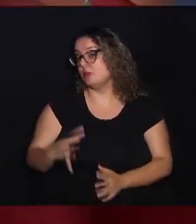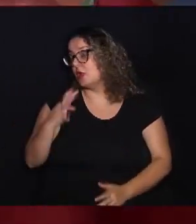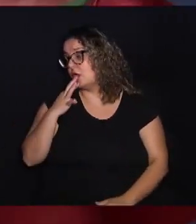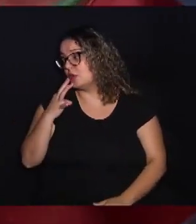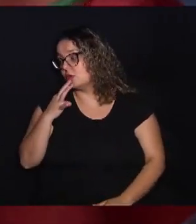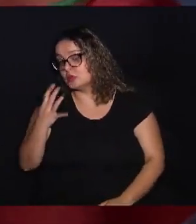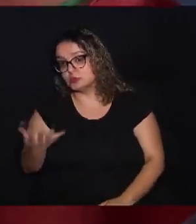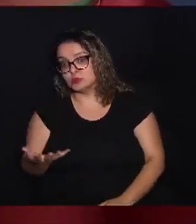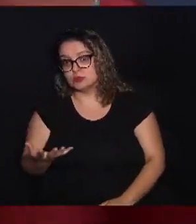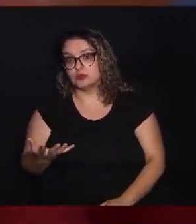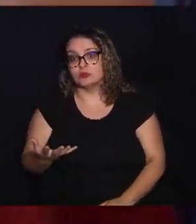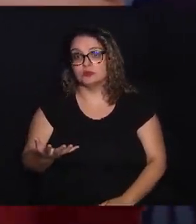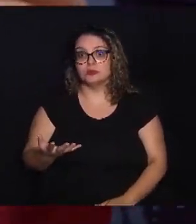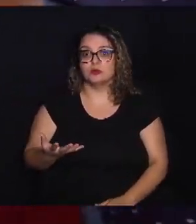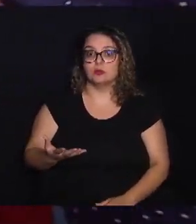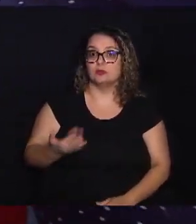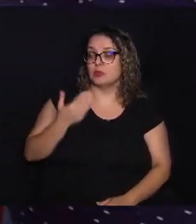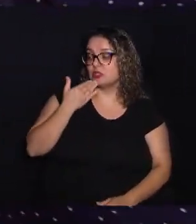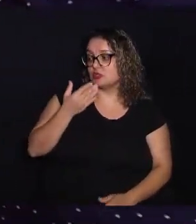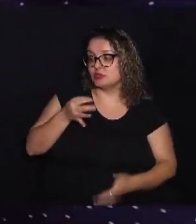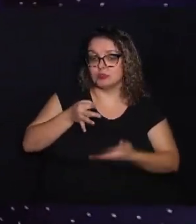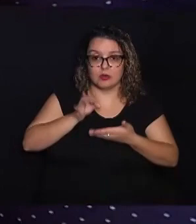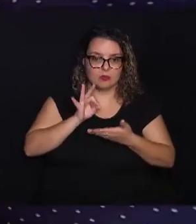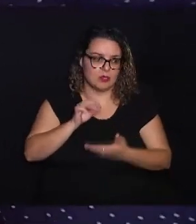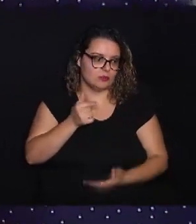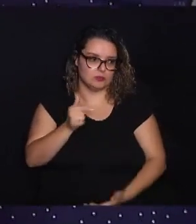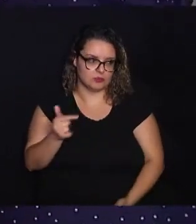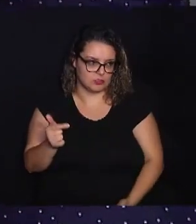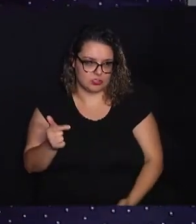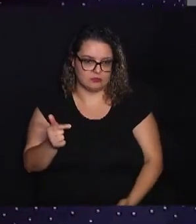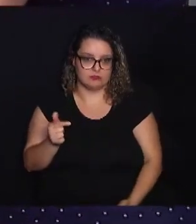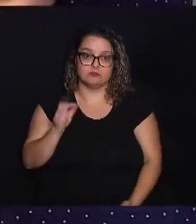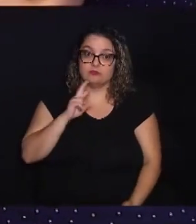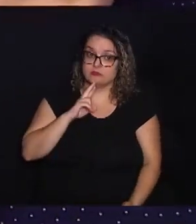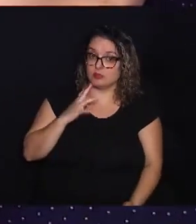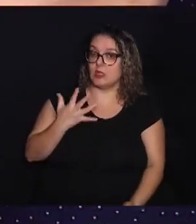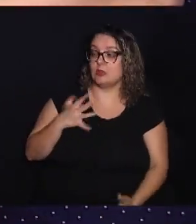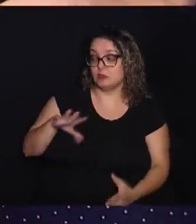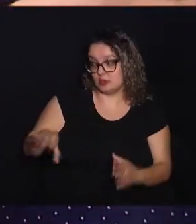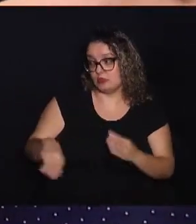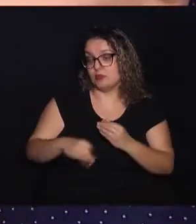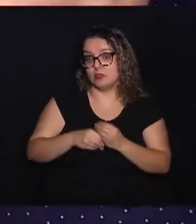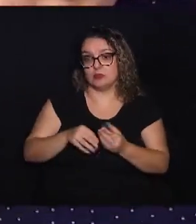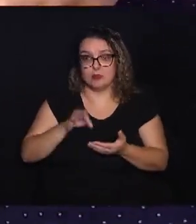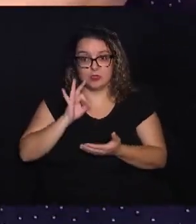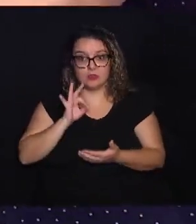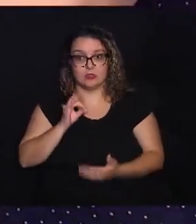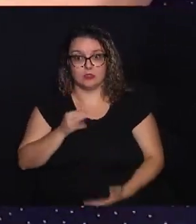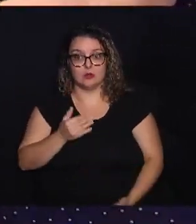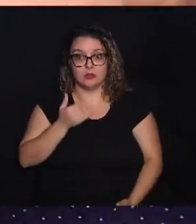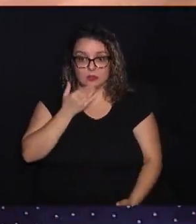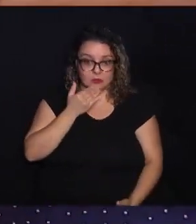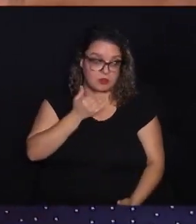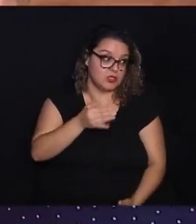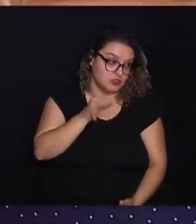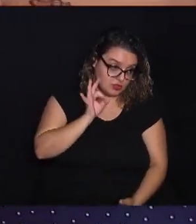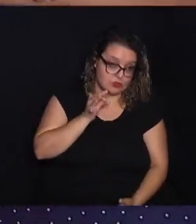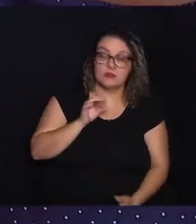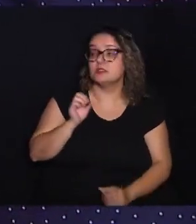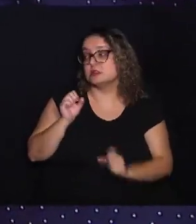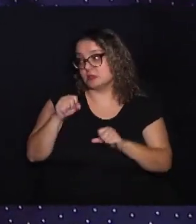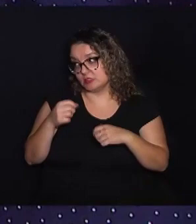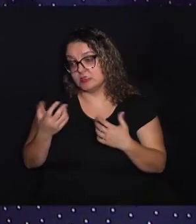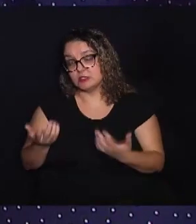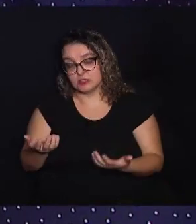conhecer, aí pediam um café, eu ainda não tinha, aí eu resolvi implementar o café. Então, pedindo um café. Exatamente.